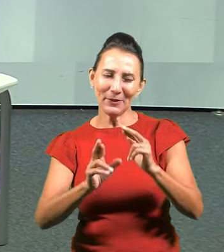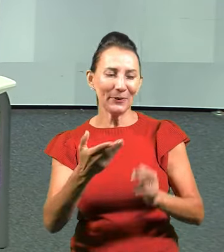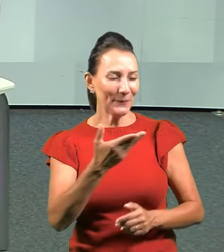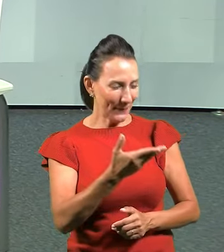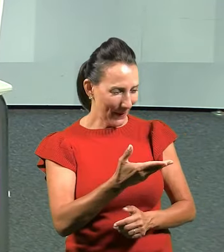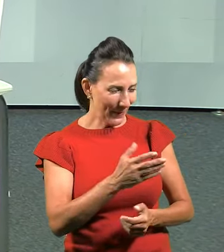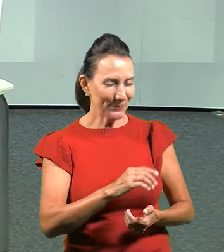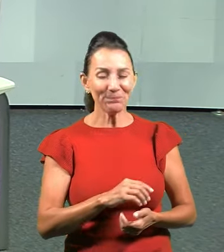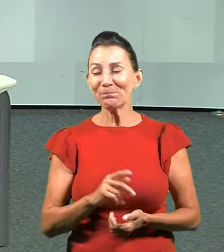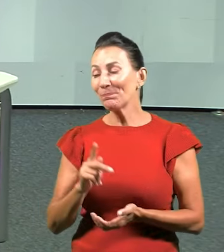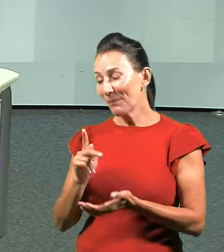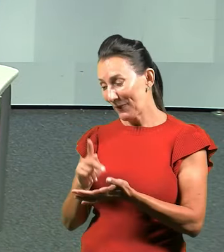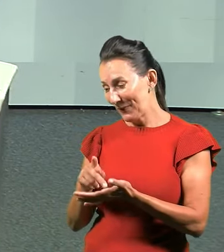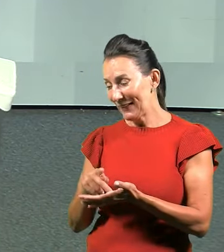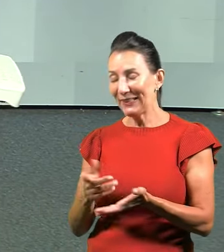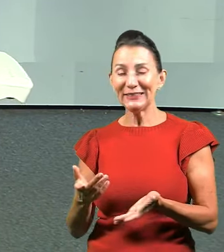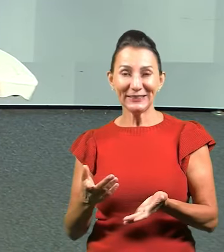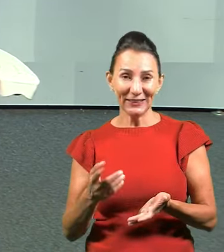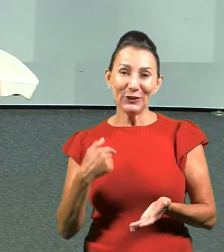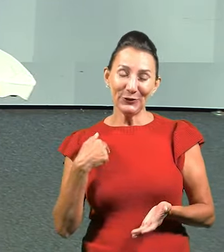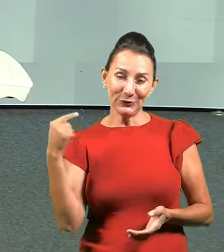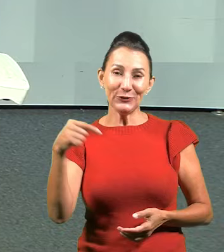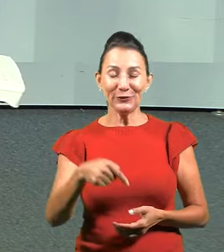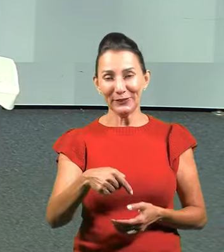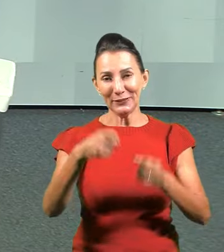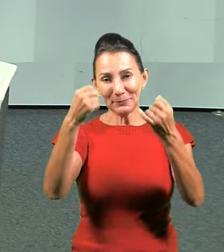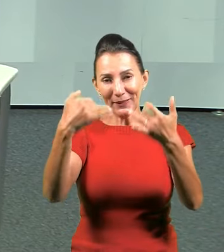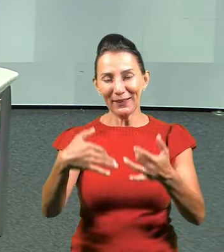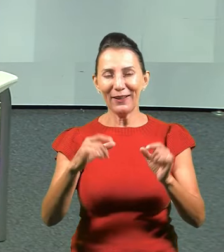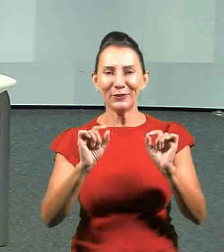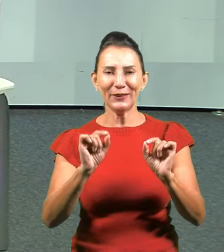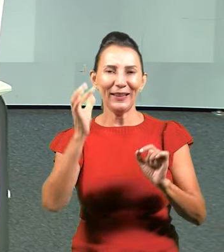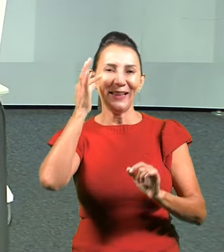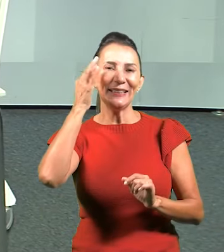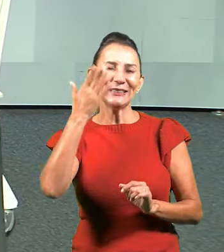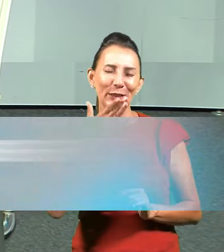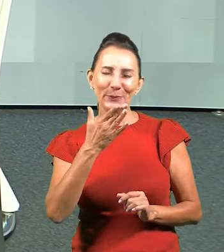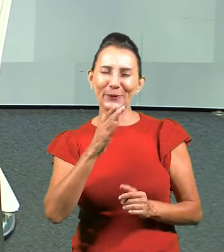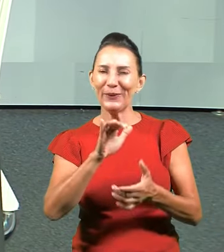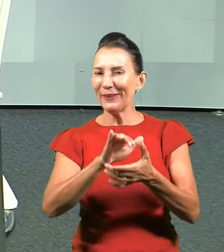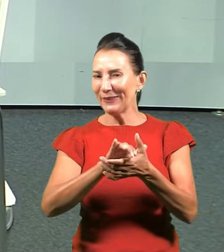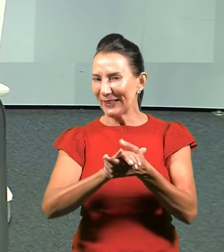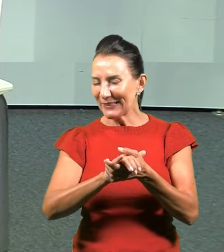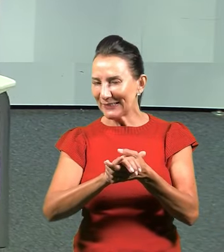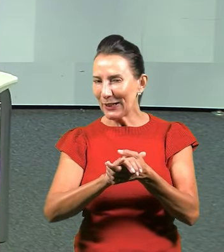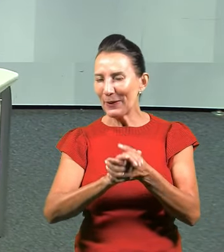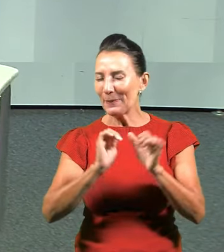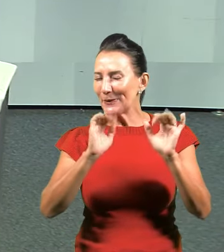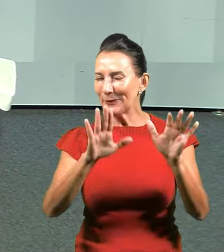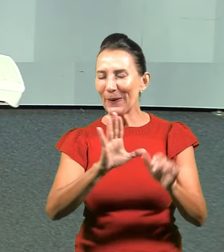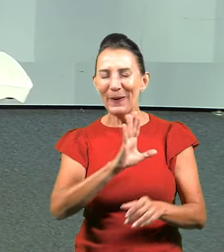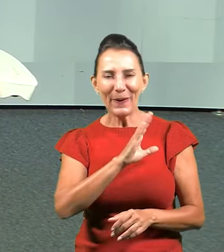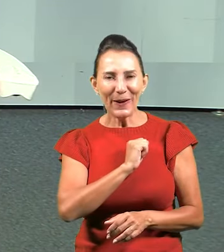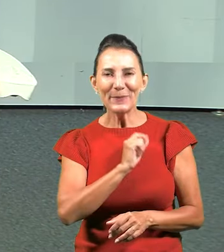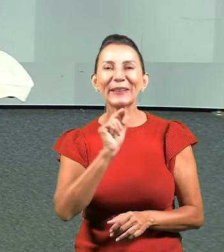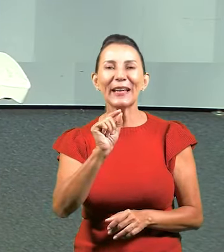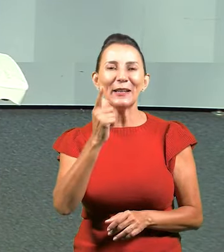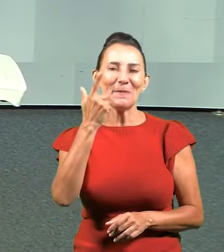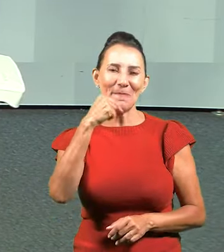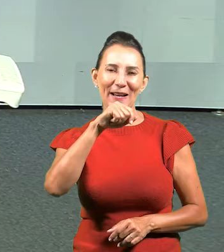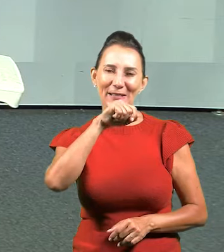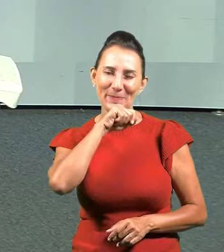Neuza? Hoje eu vim aqui para falar um pouquinho do testemunho de um casal muito abençoado, que eu amo demais, que são